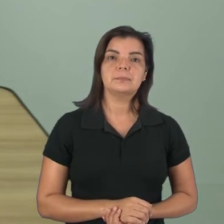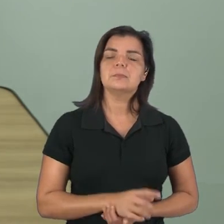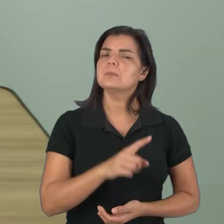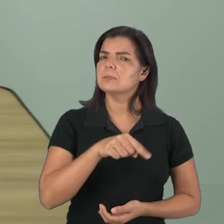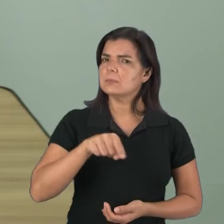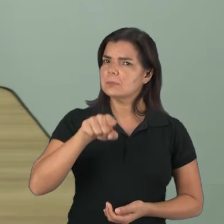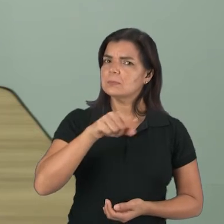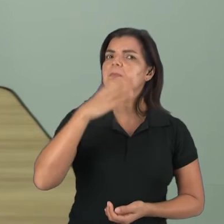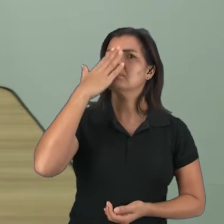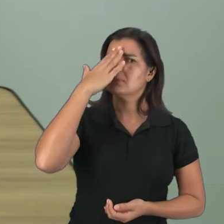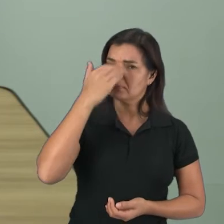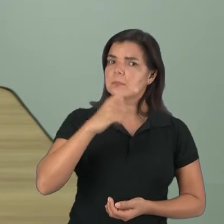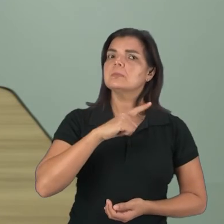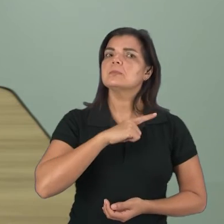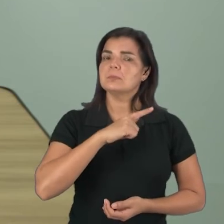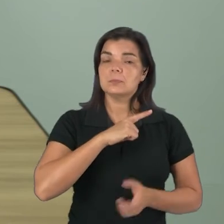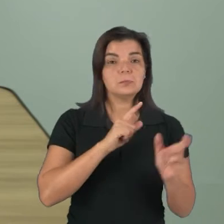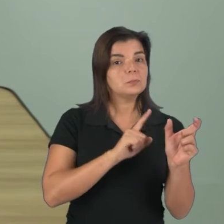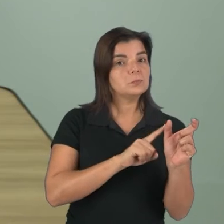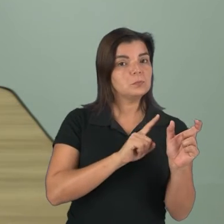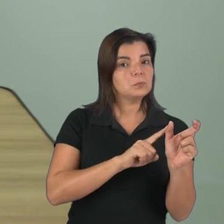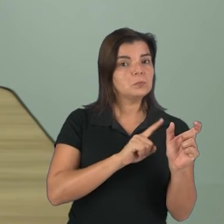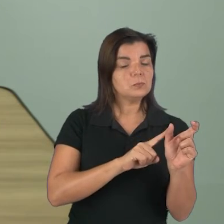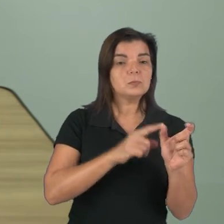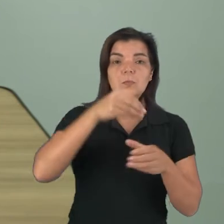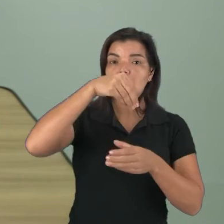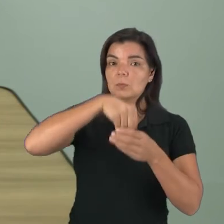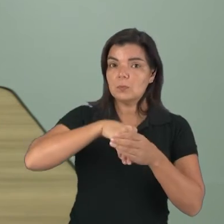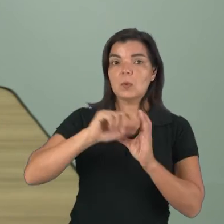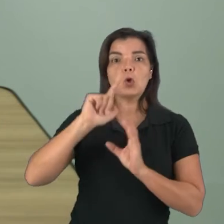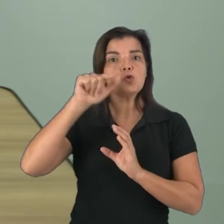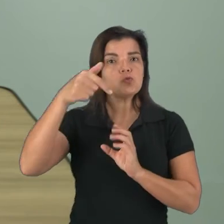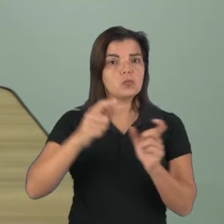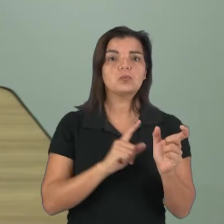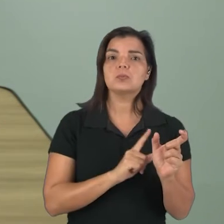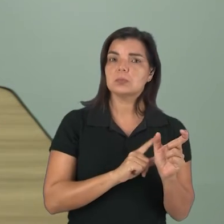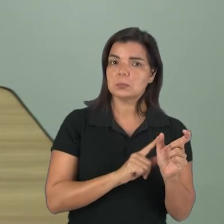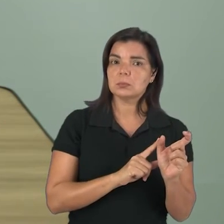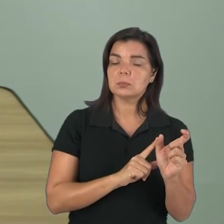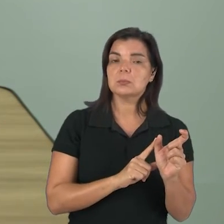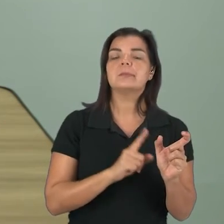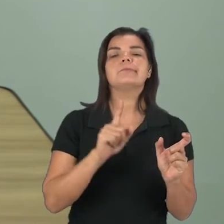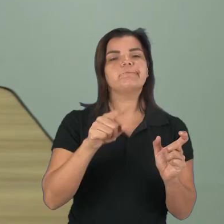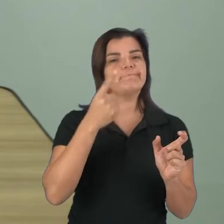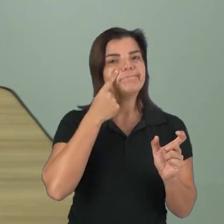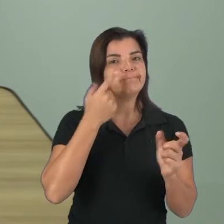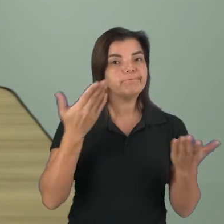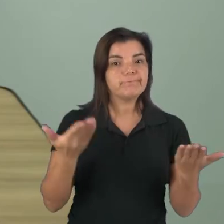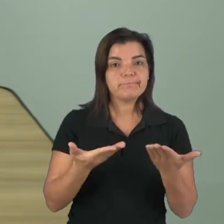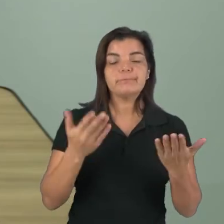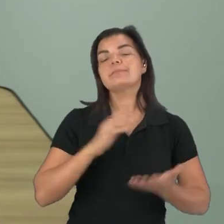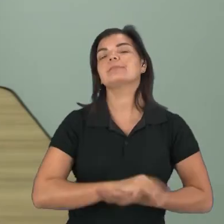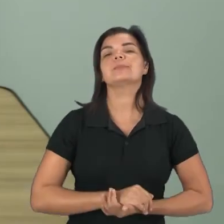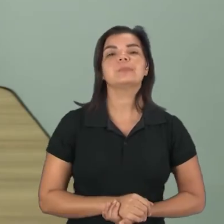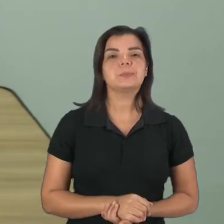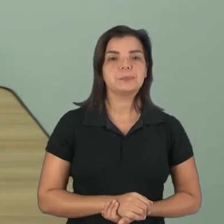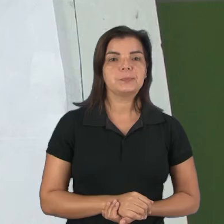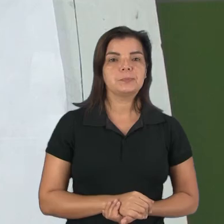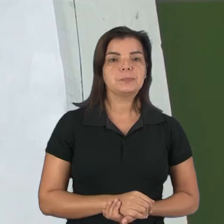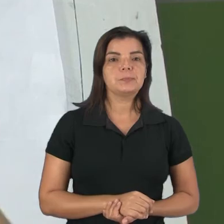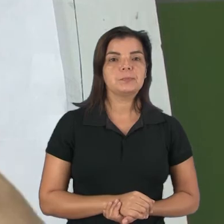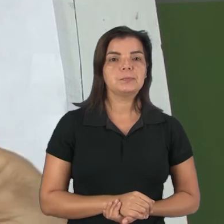se você sabiam que existem palavras que estão dentro de outra palavra é o que vocês vão descobrir agora